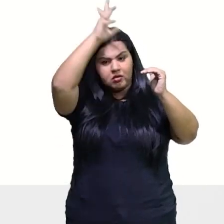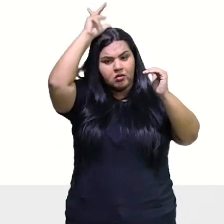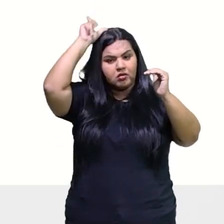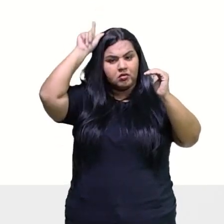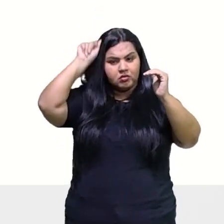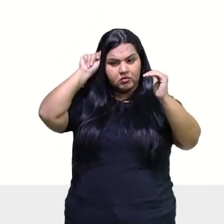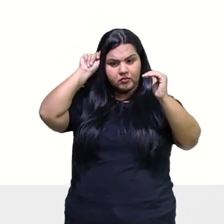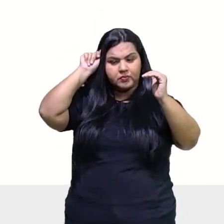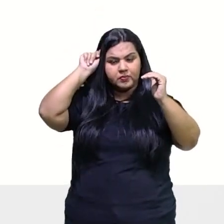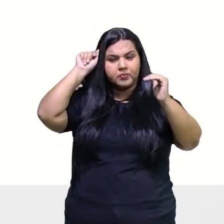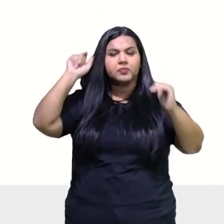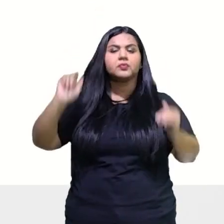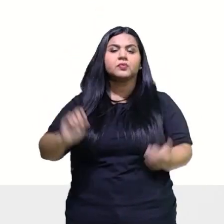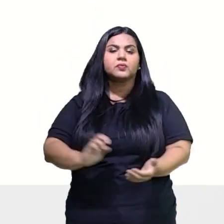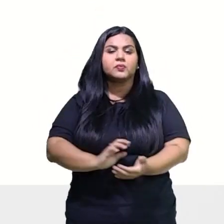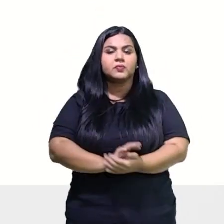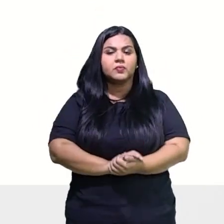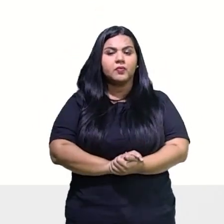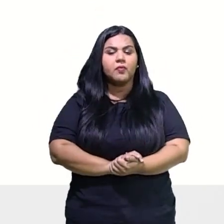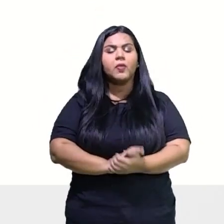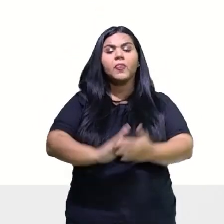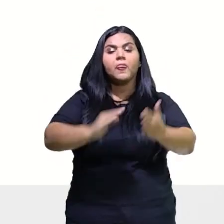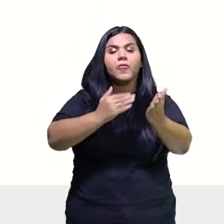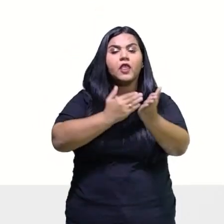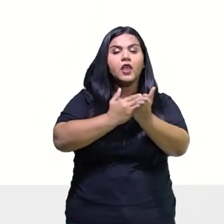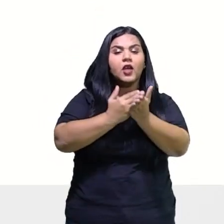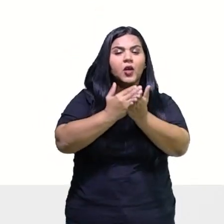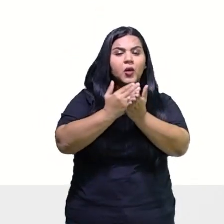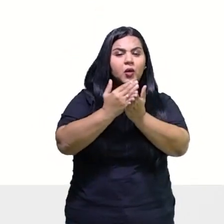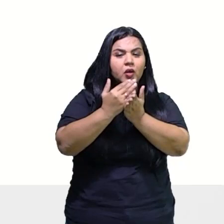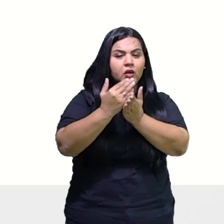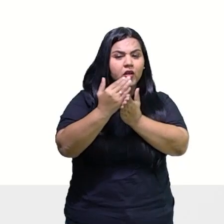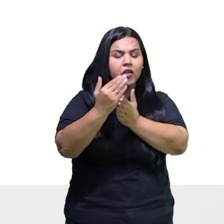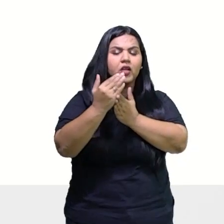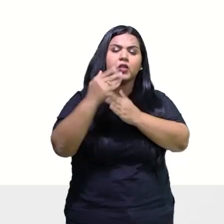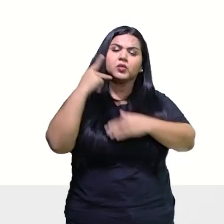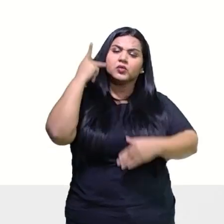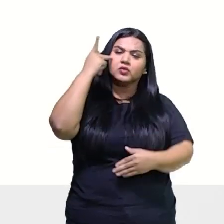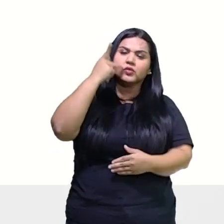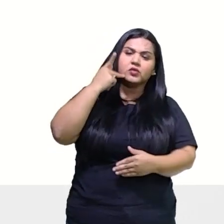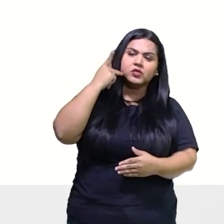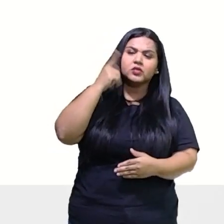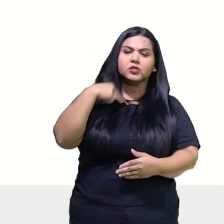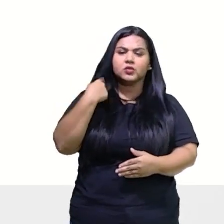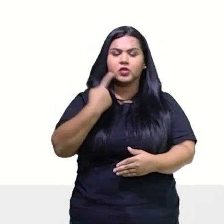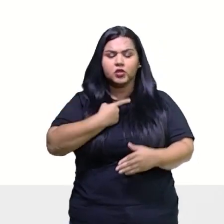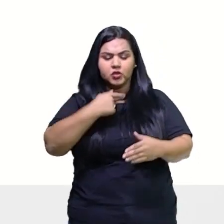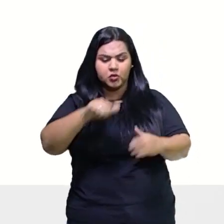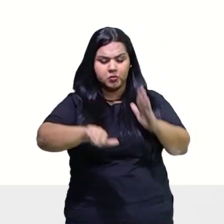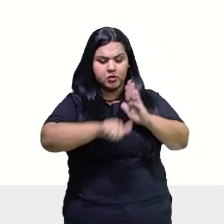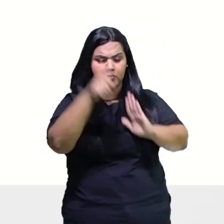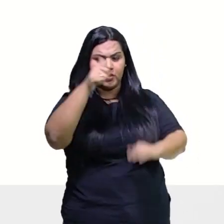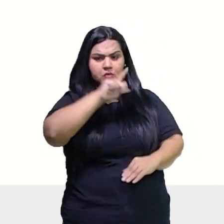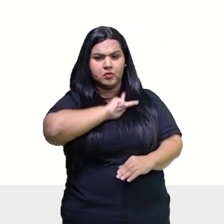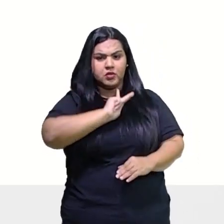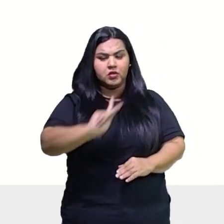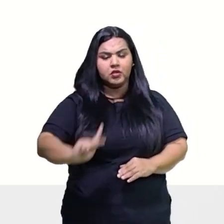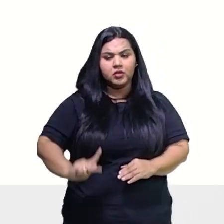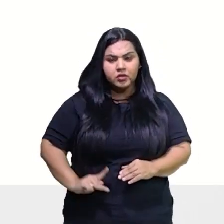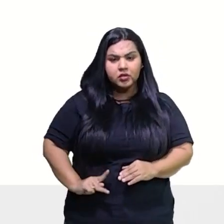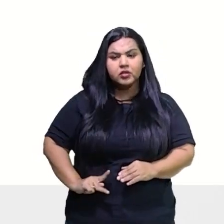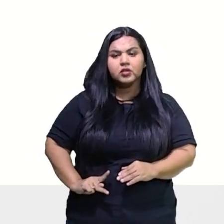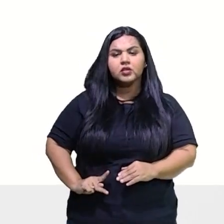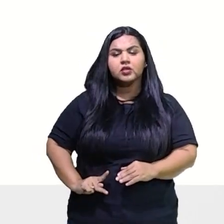elevado à categoria de província, e aí começa a entrar aqui no nosso estado a política, nós temos o nosso primeiro presidente. Mas